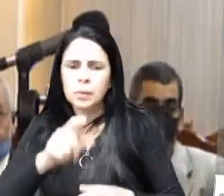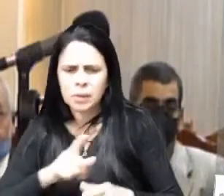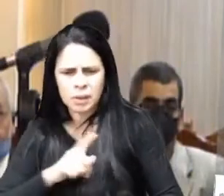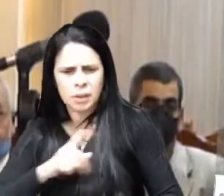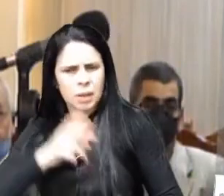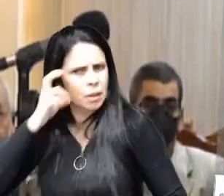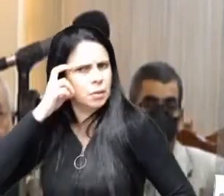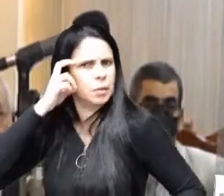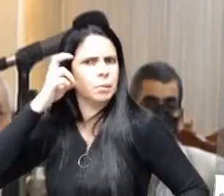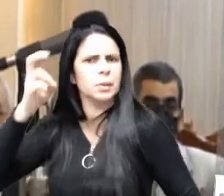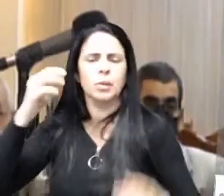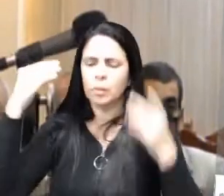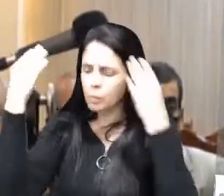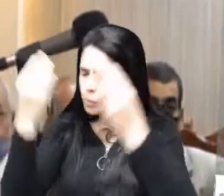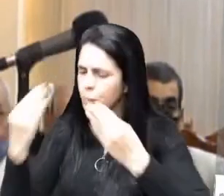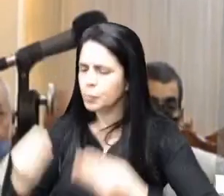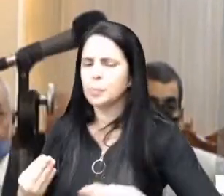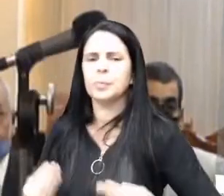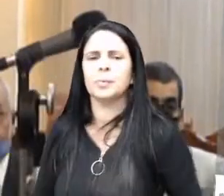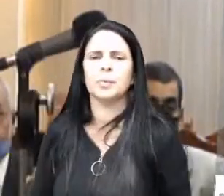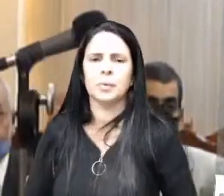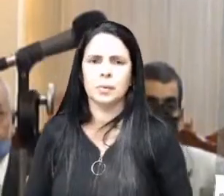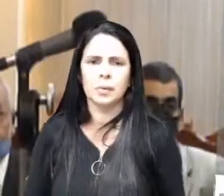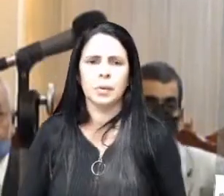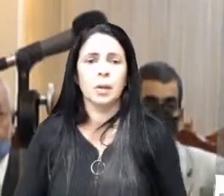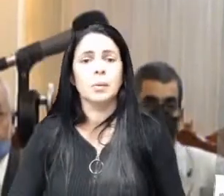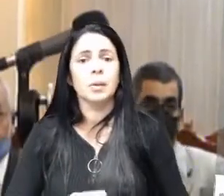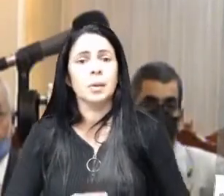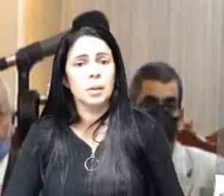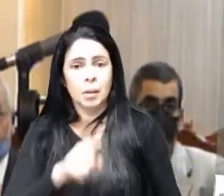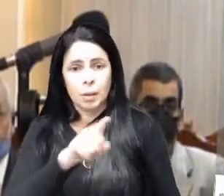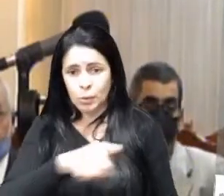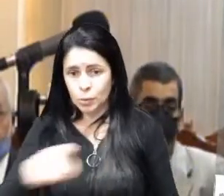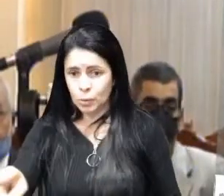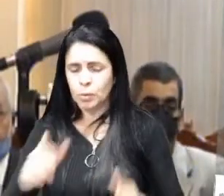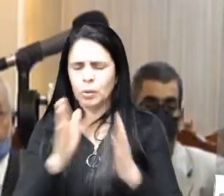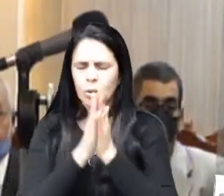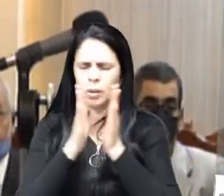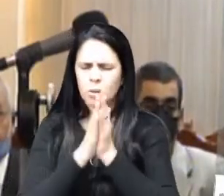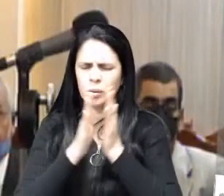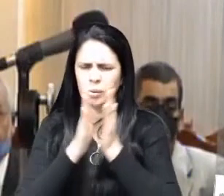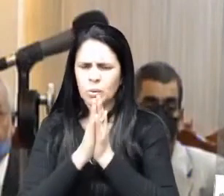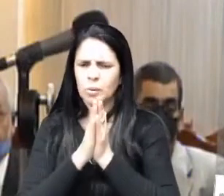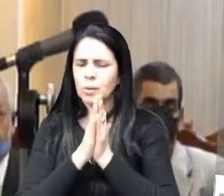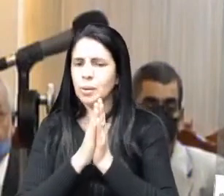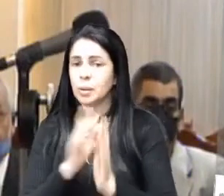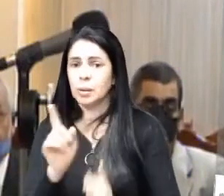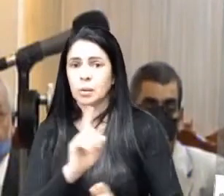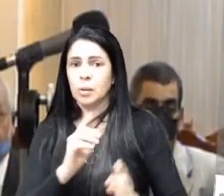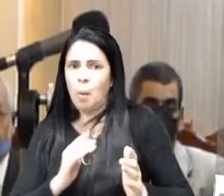proporcionando honra à sua mulher, para que as suas orações não sejam